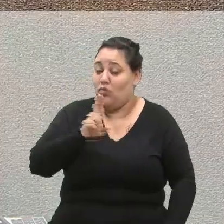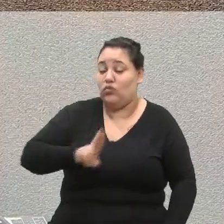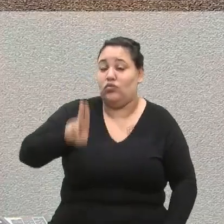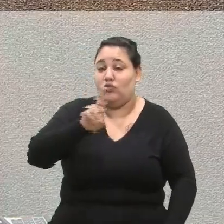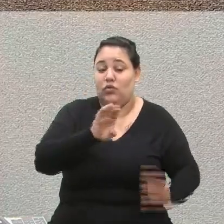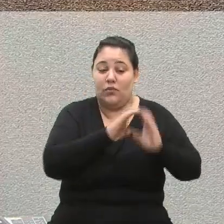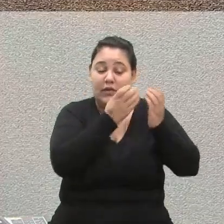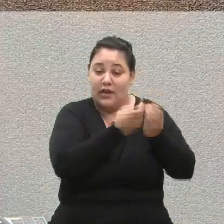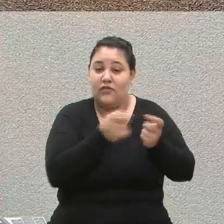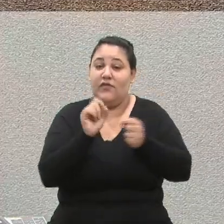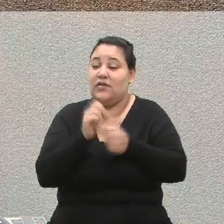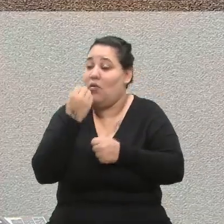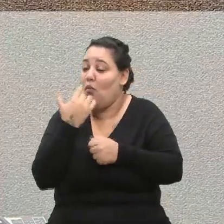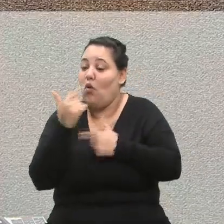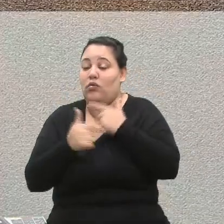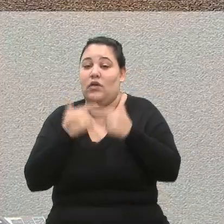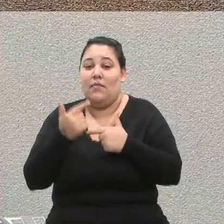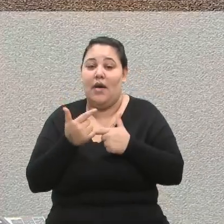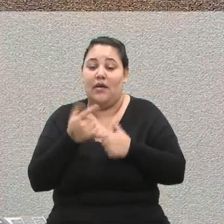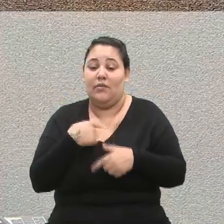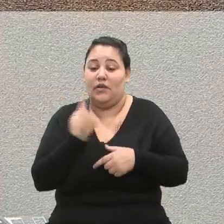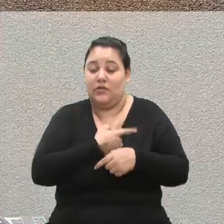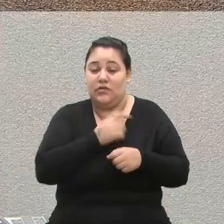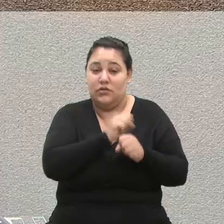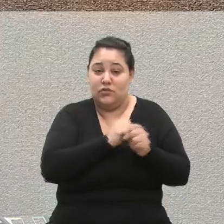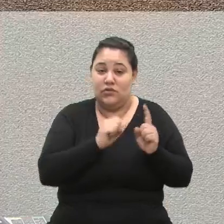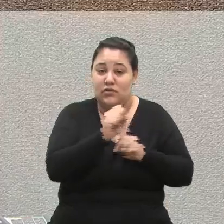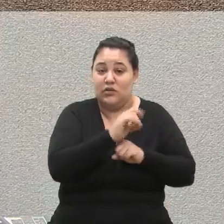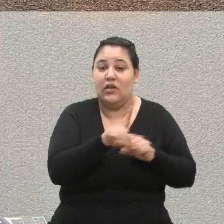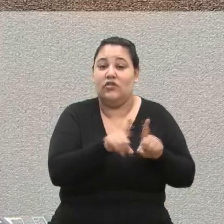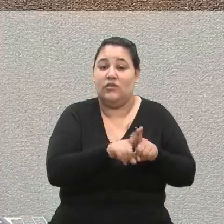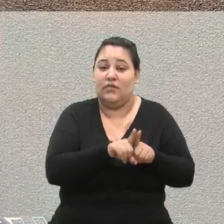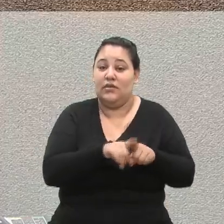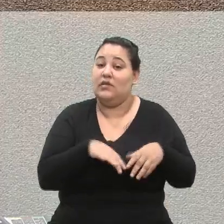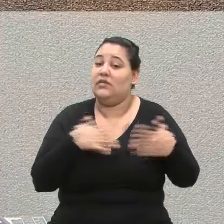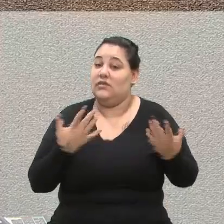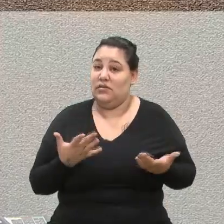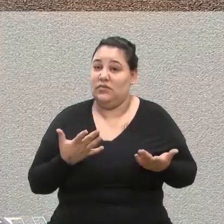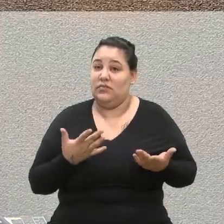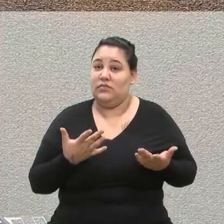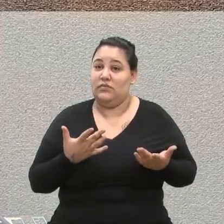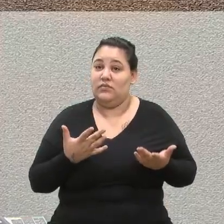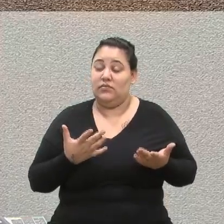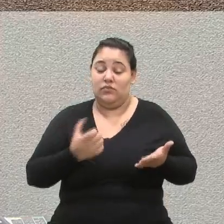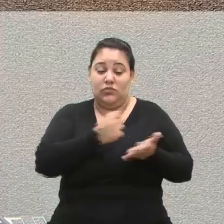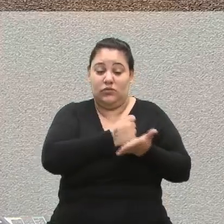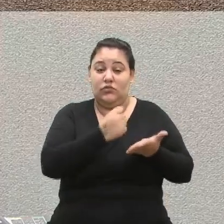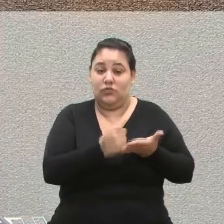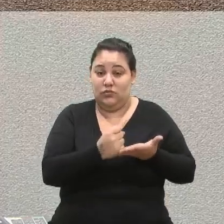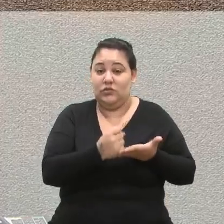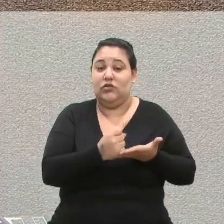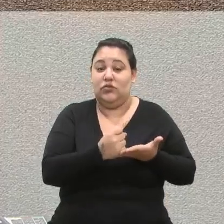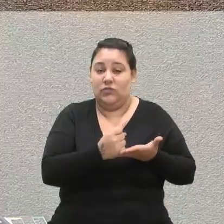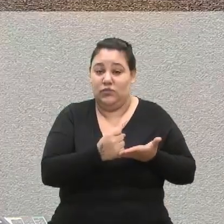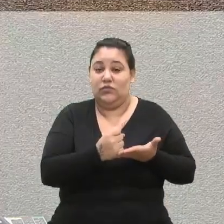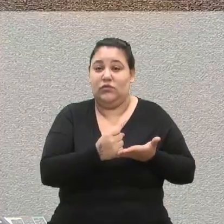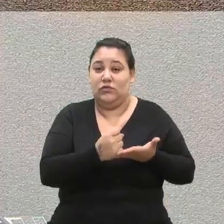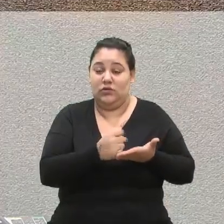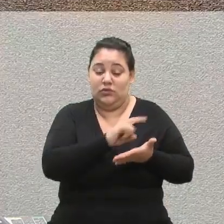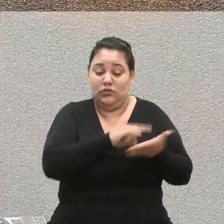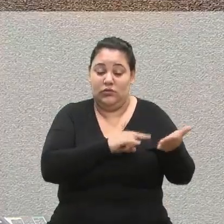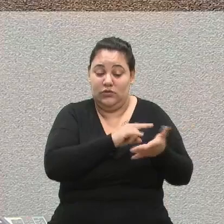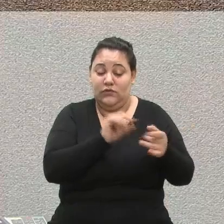um belo serviço para a nossa sociedade. Então, o termo de cessão ele vem fazer a regulação jurídica de toda aquela